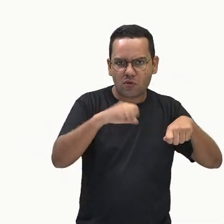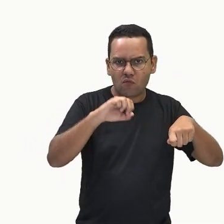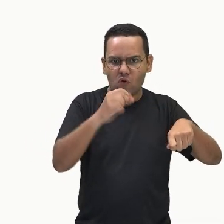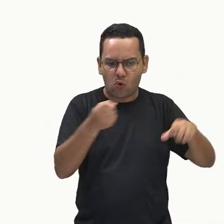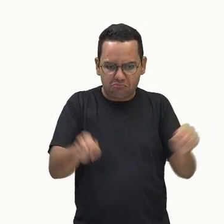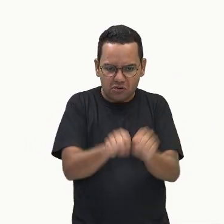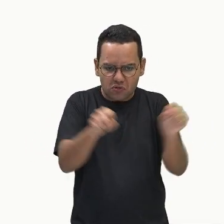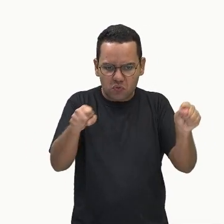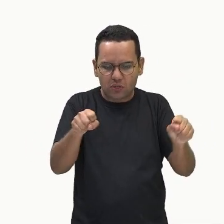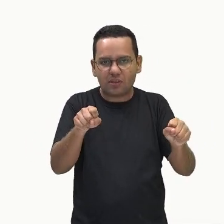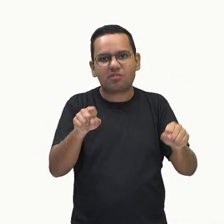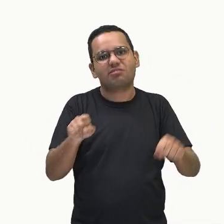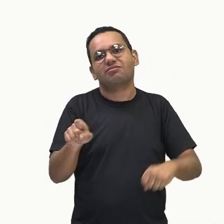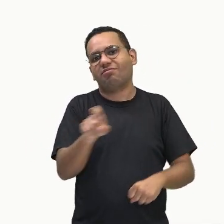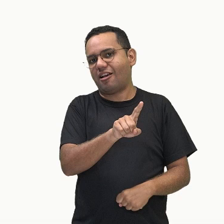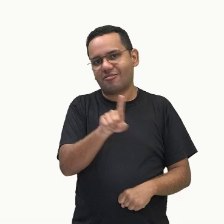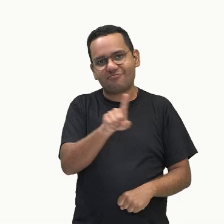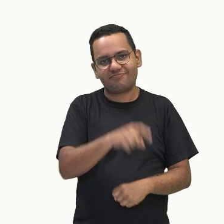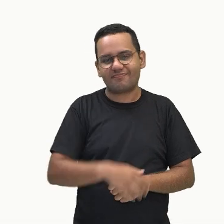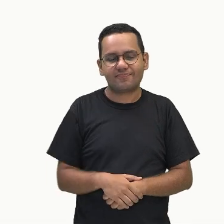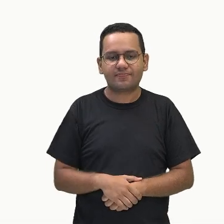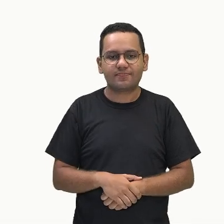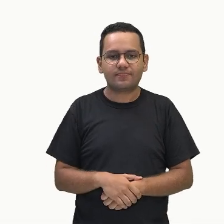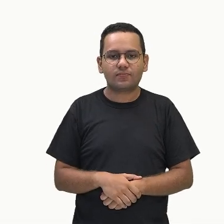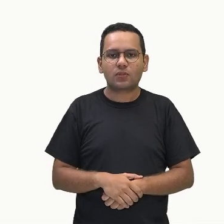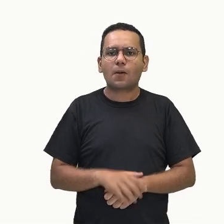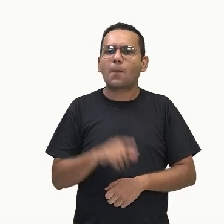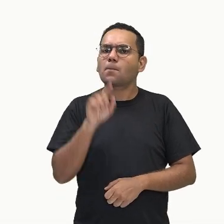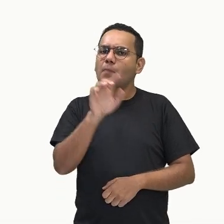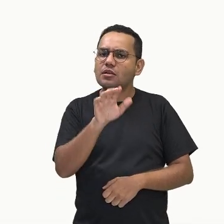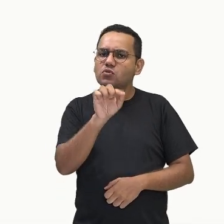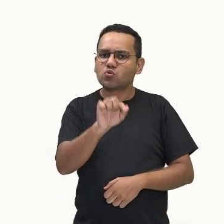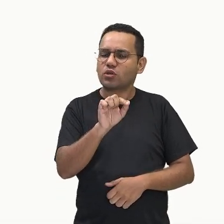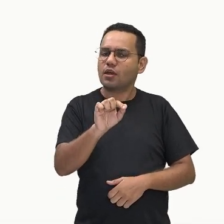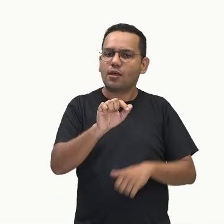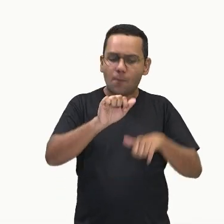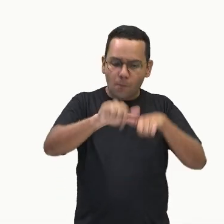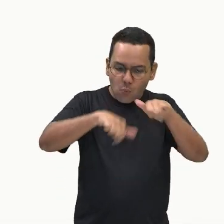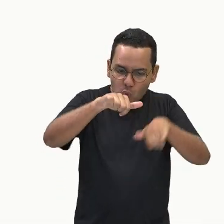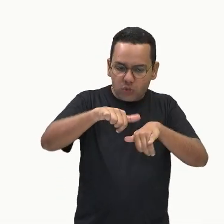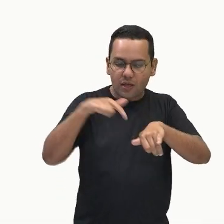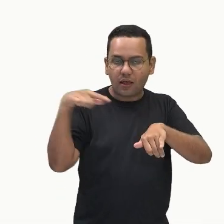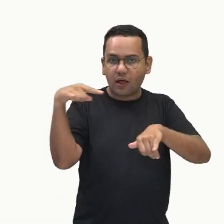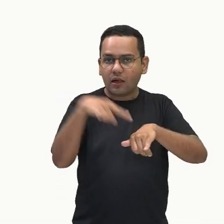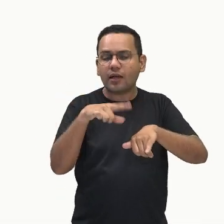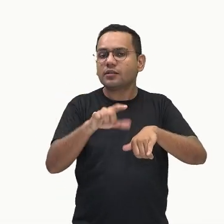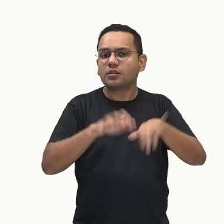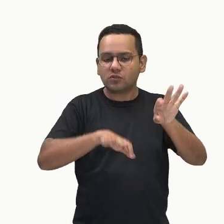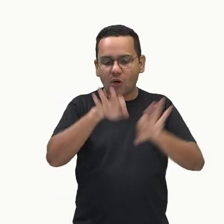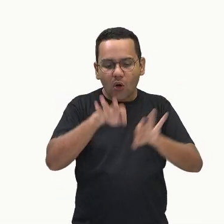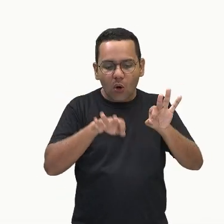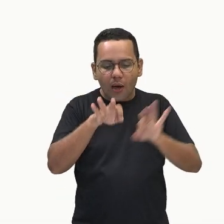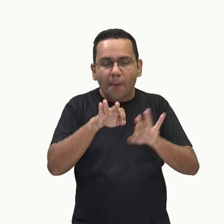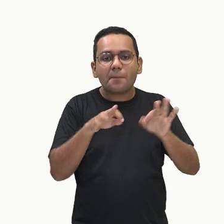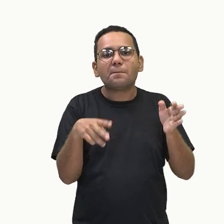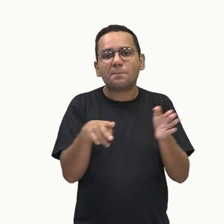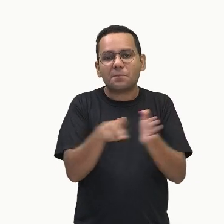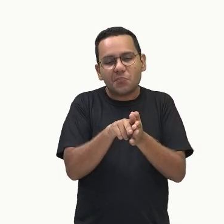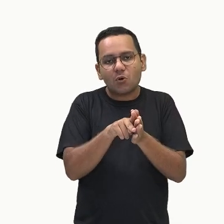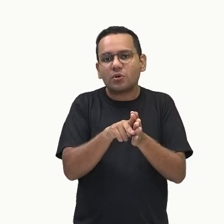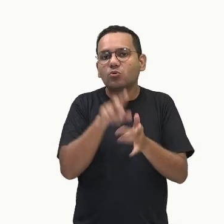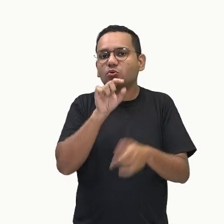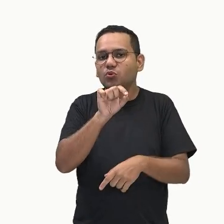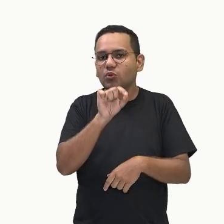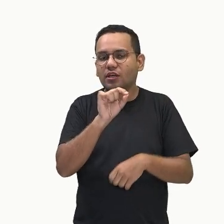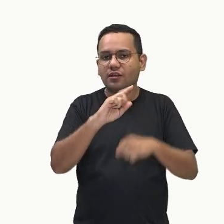destruídos. E as reações químicas correspondem a uma reorganização